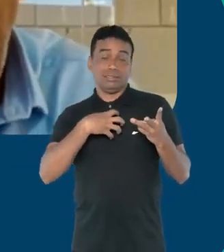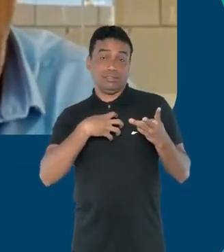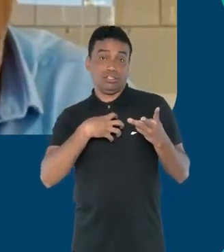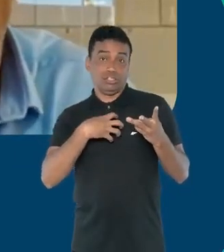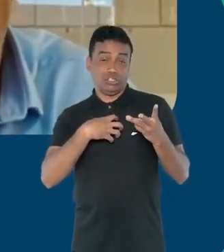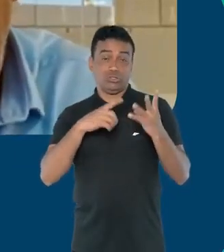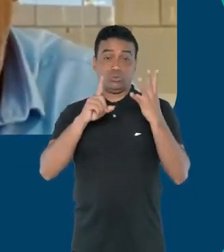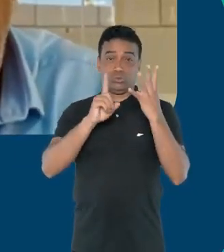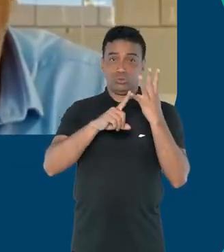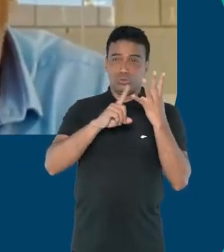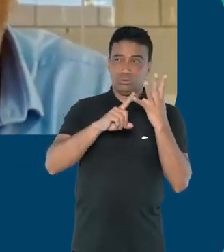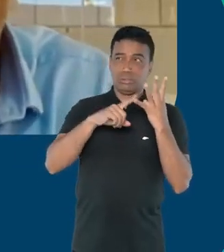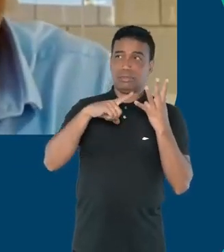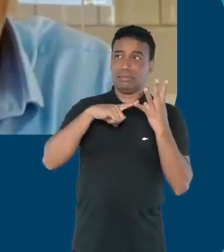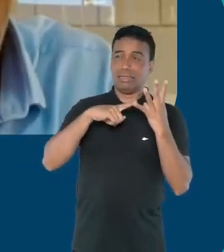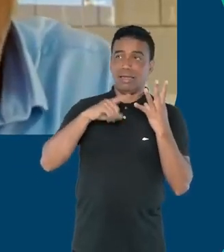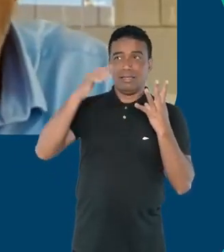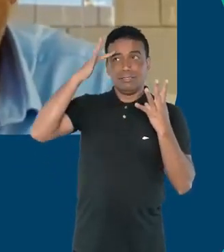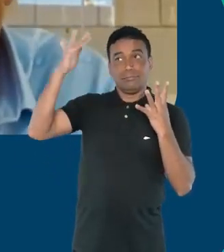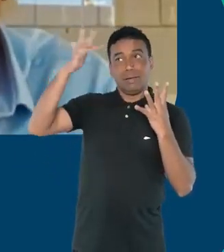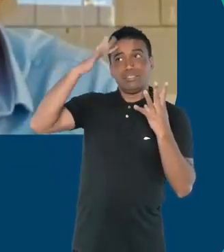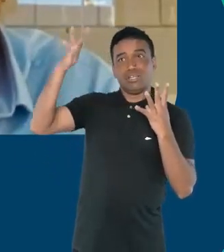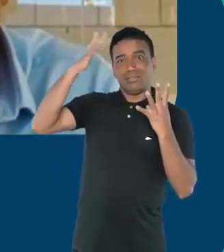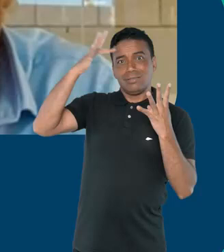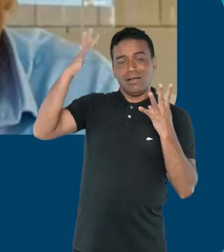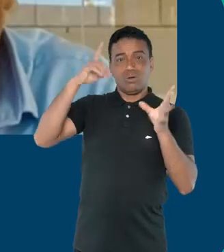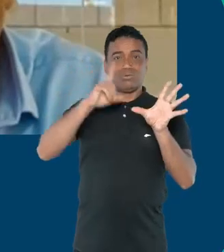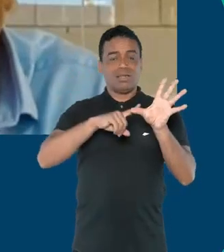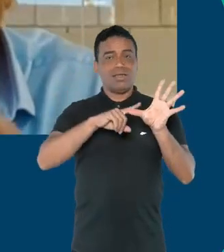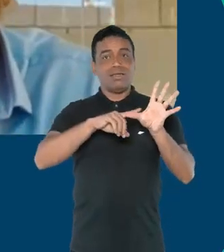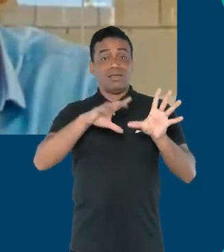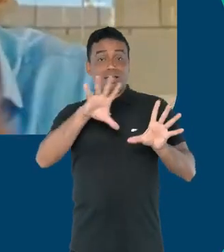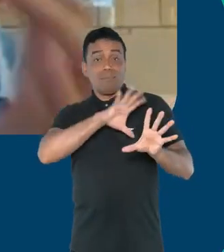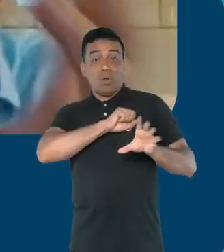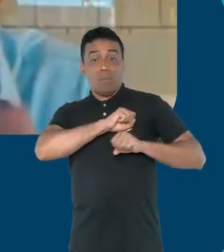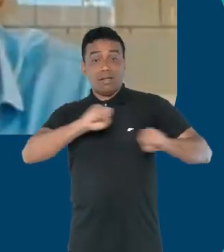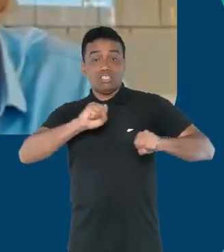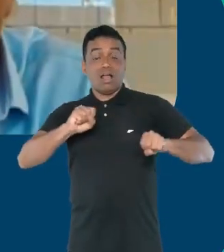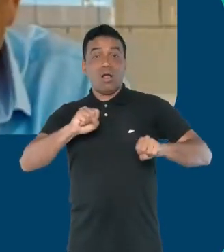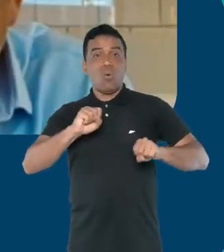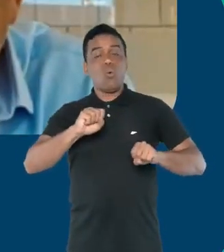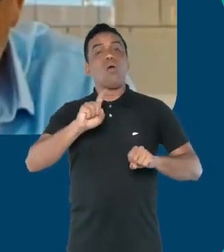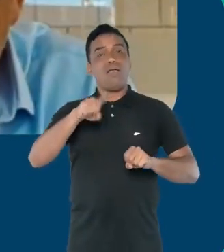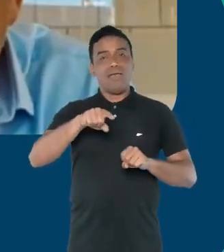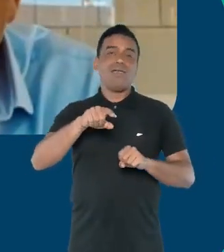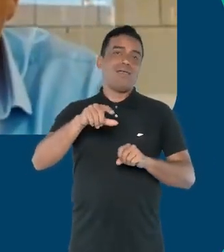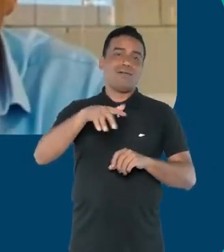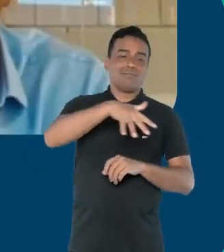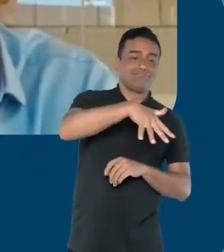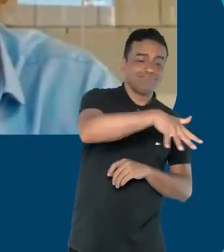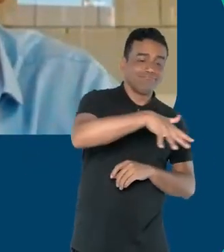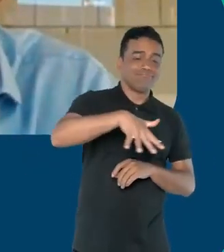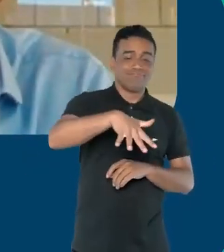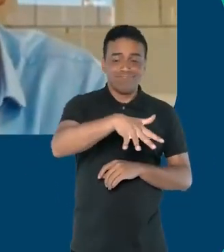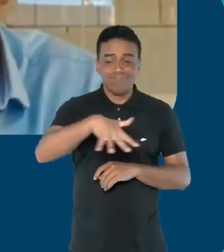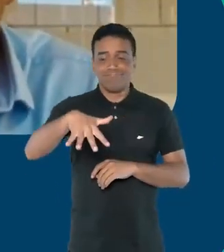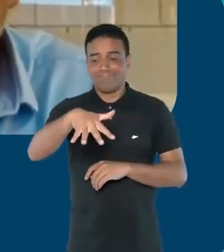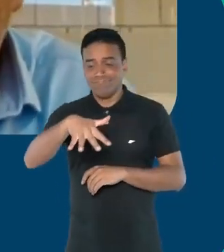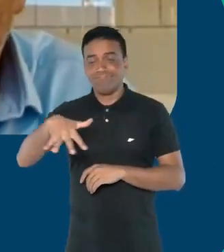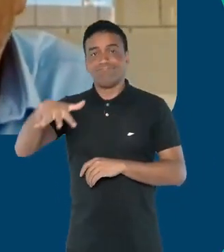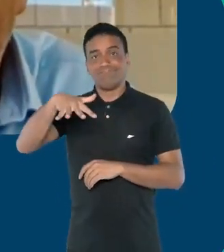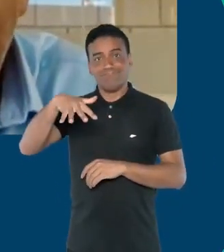né? Tem a imaginação, tem as paixões, que ele chama de faculdades, né?